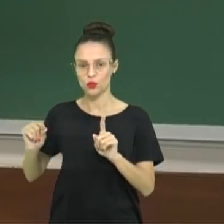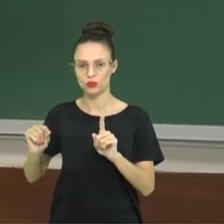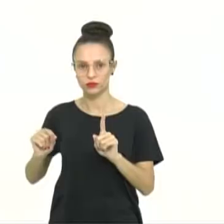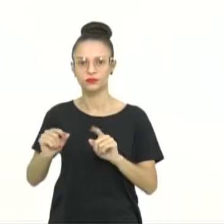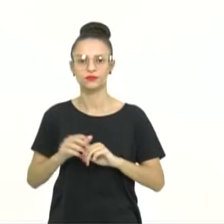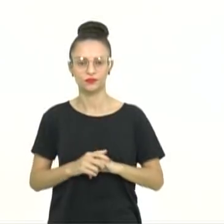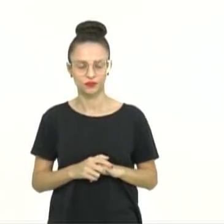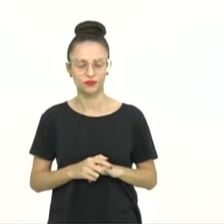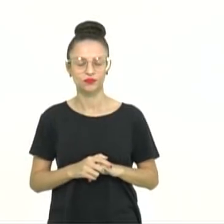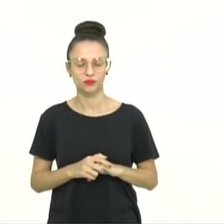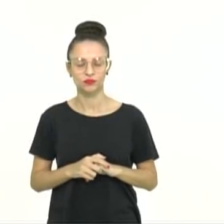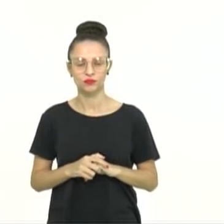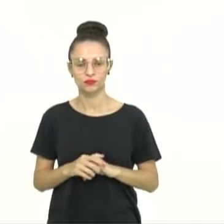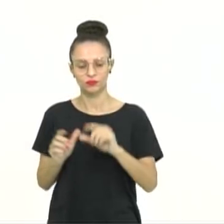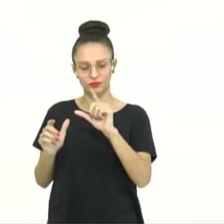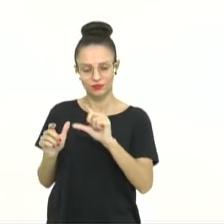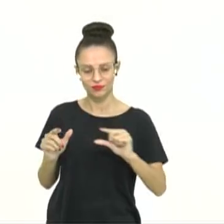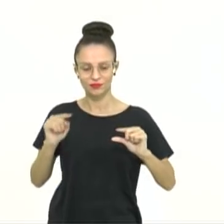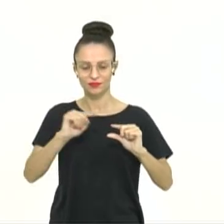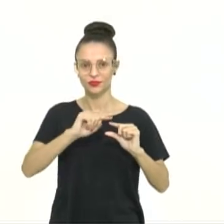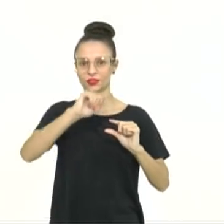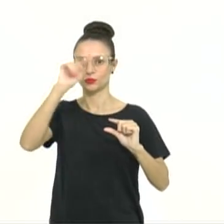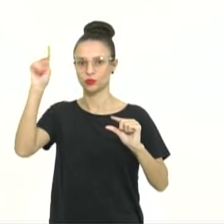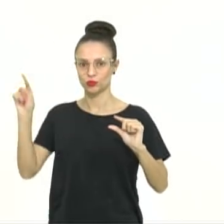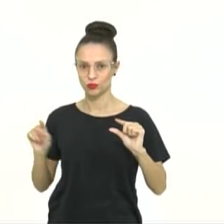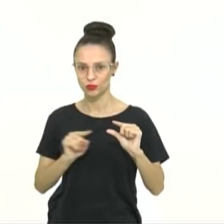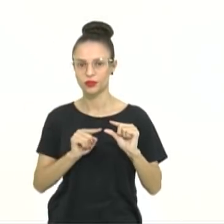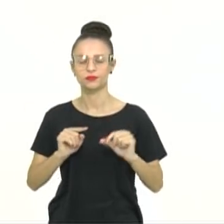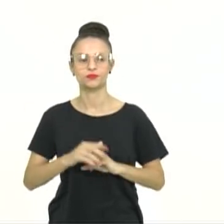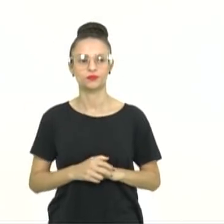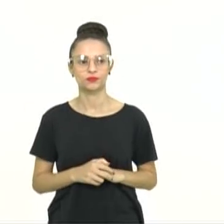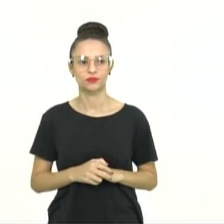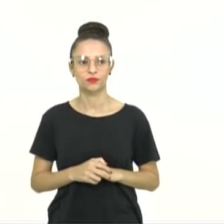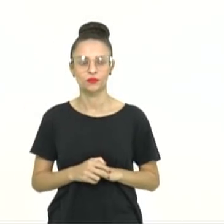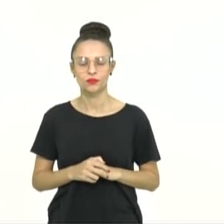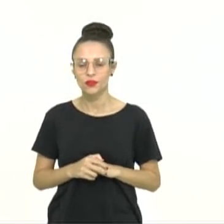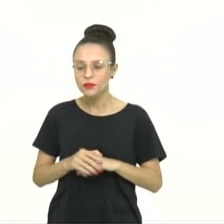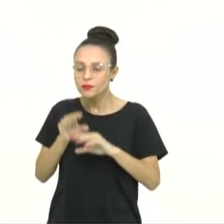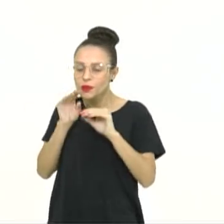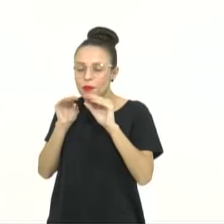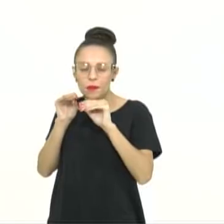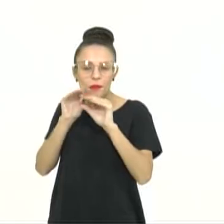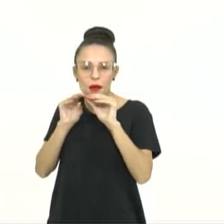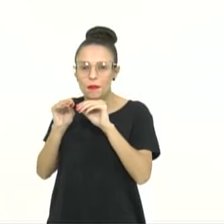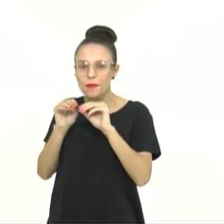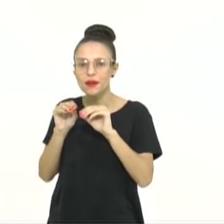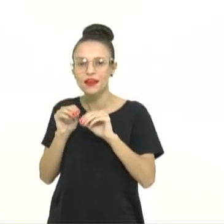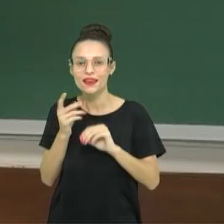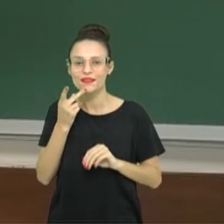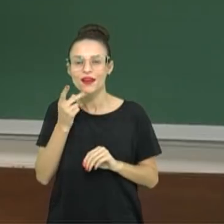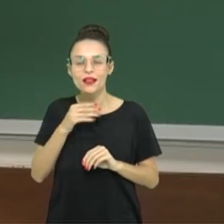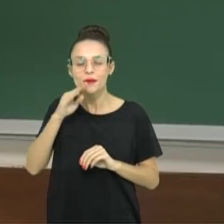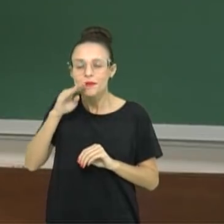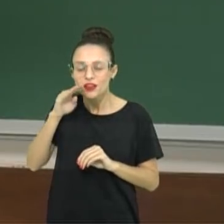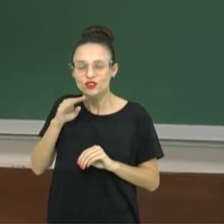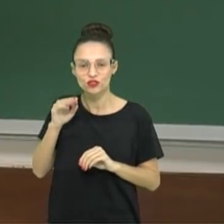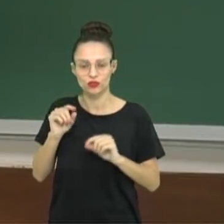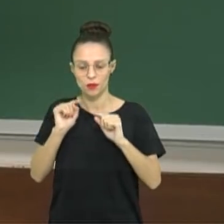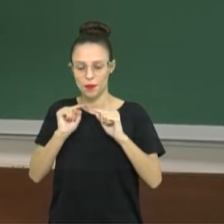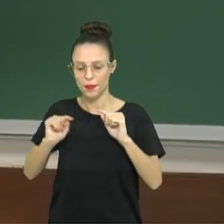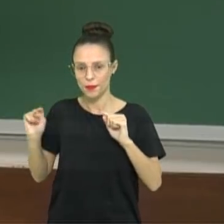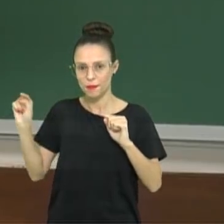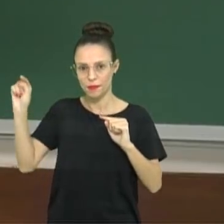né? E a setinha da fala, indicando o personagem. O cochicho do personagem, que é